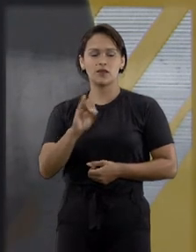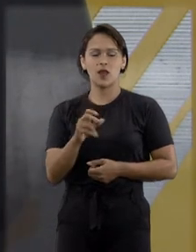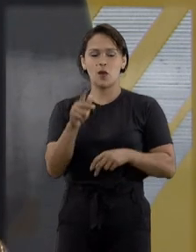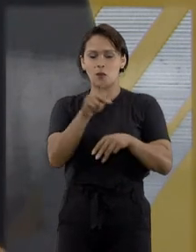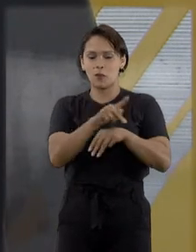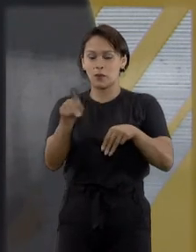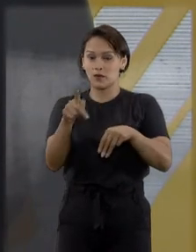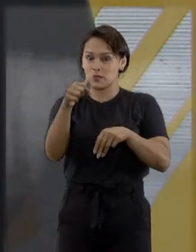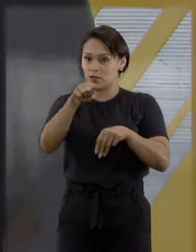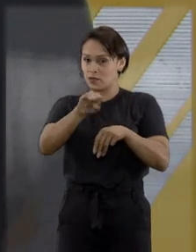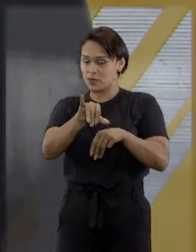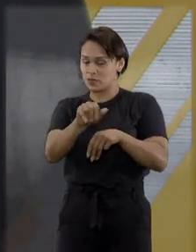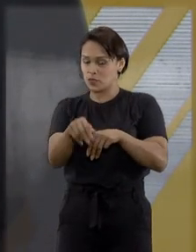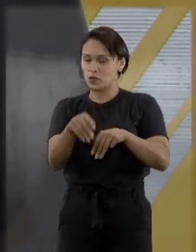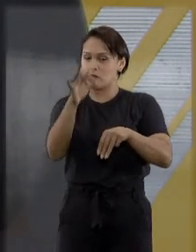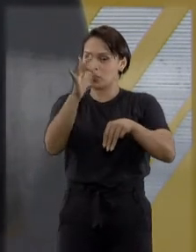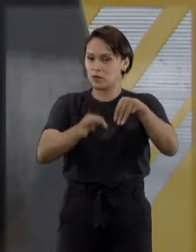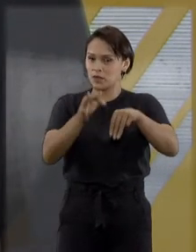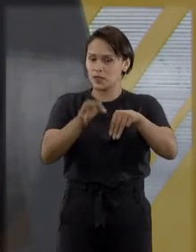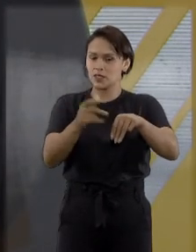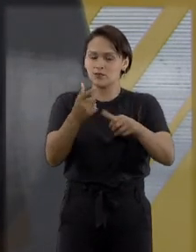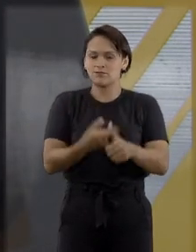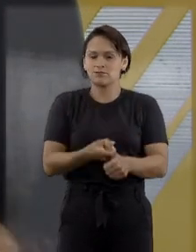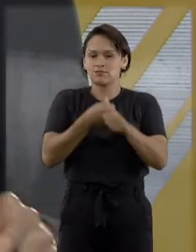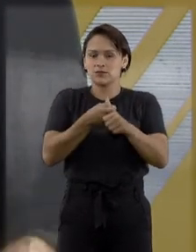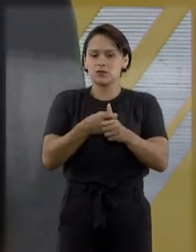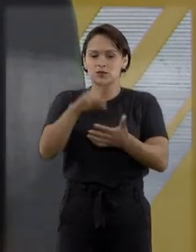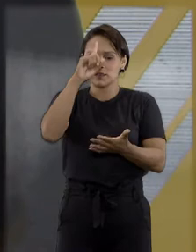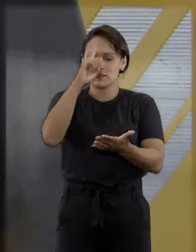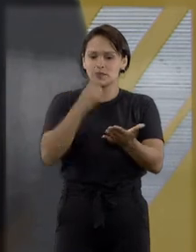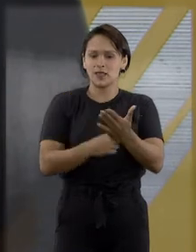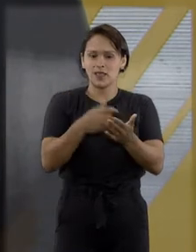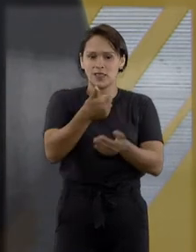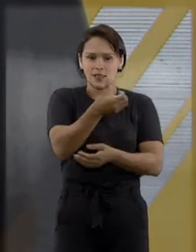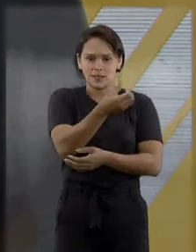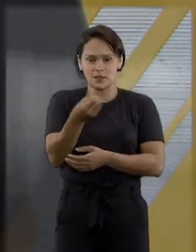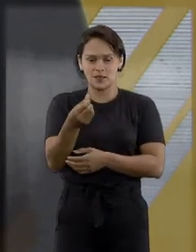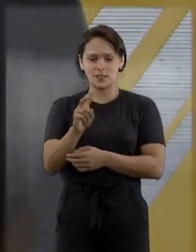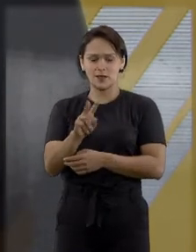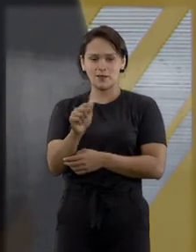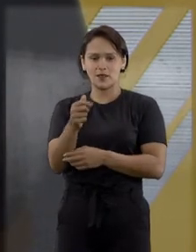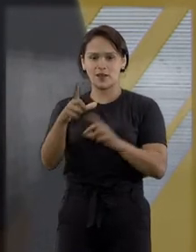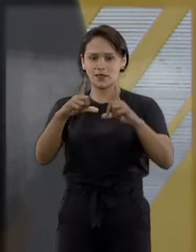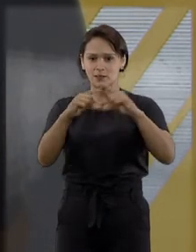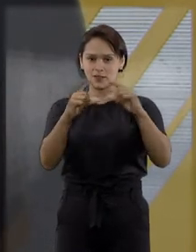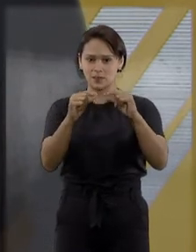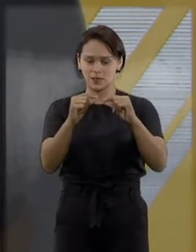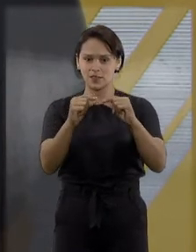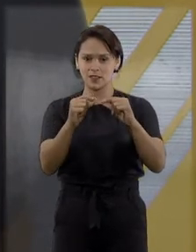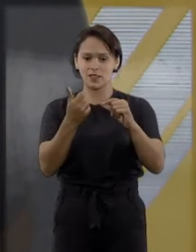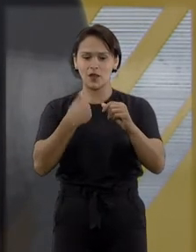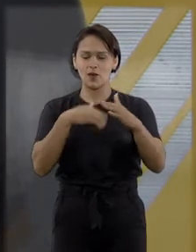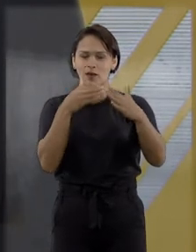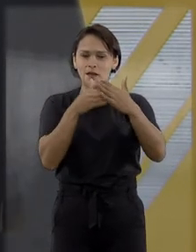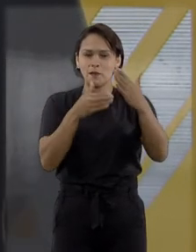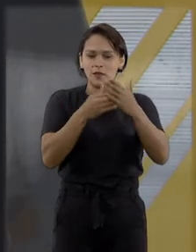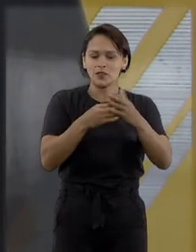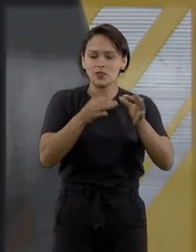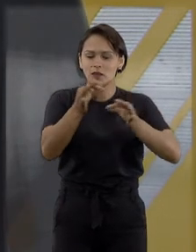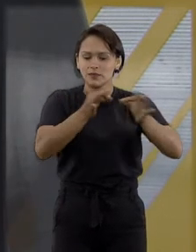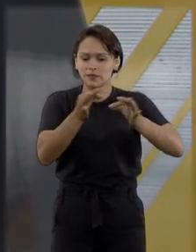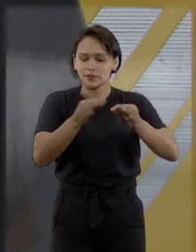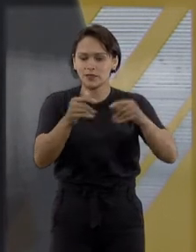Olá. O presidente do STJ, ministro Humberto Martins, suspendeu decisão da 16ª Vara Federal do Distrito Federal, que